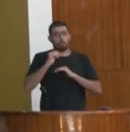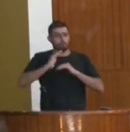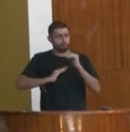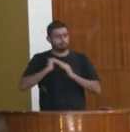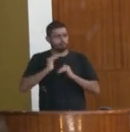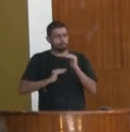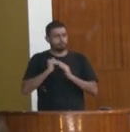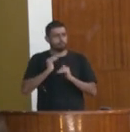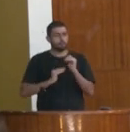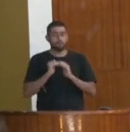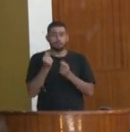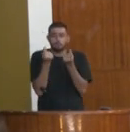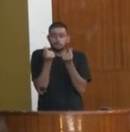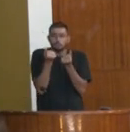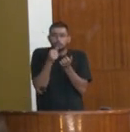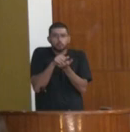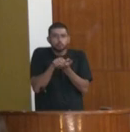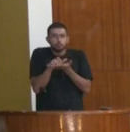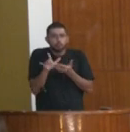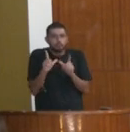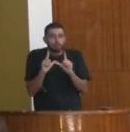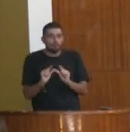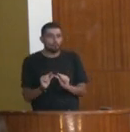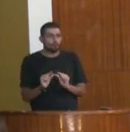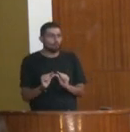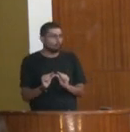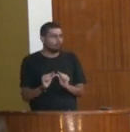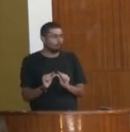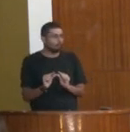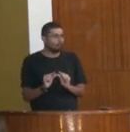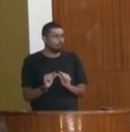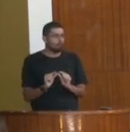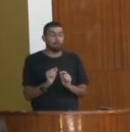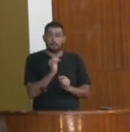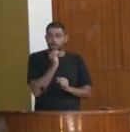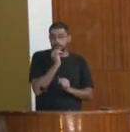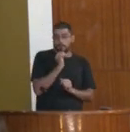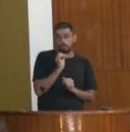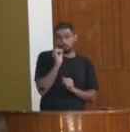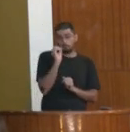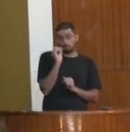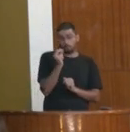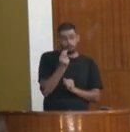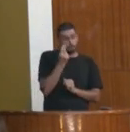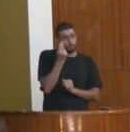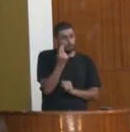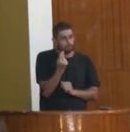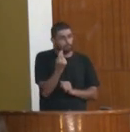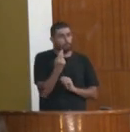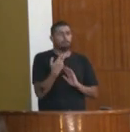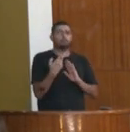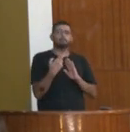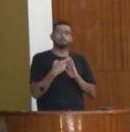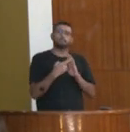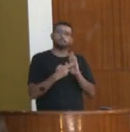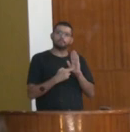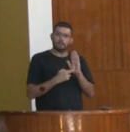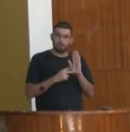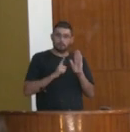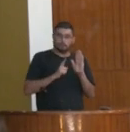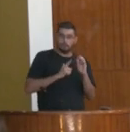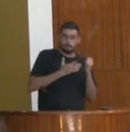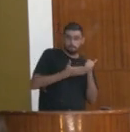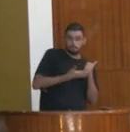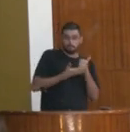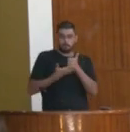tenha menos custos indiretos. Ou seja, ou você faz com que exista uma política para você poder compensar isso